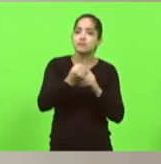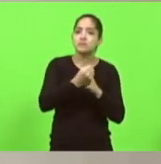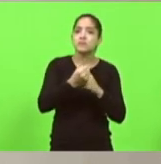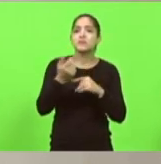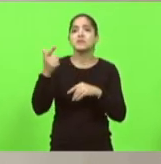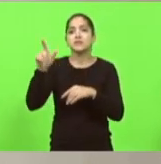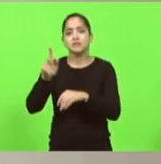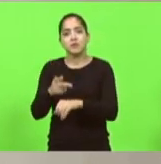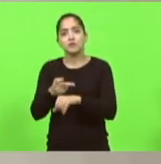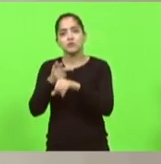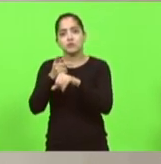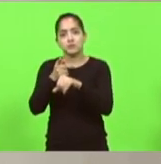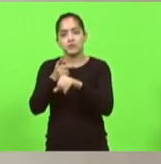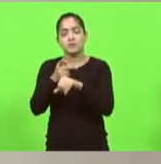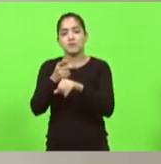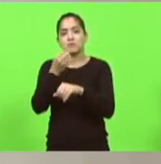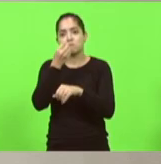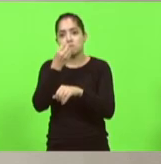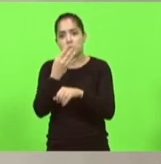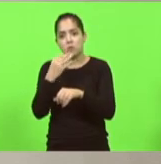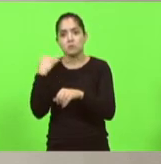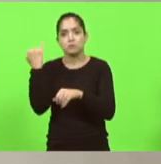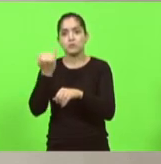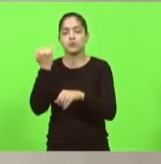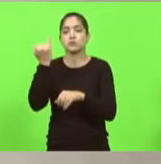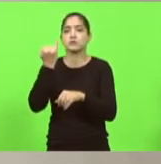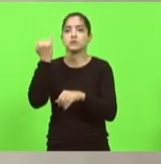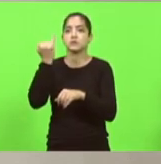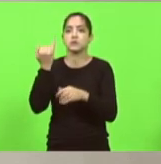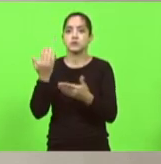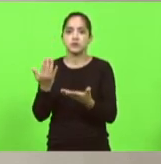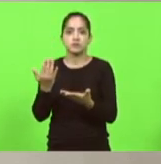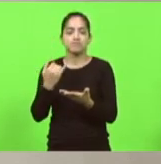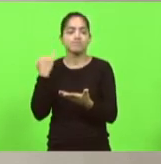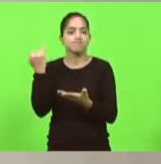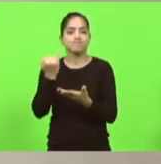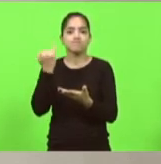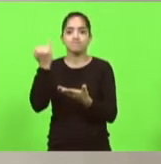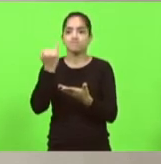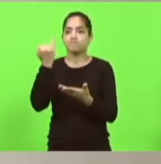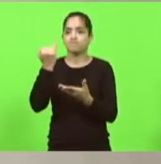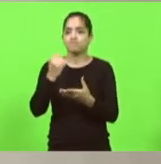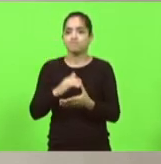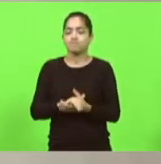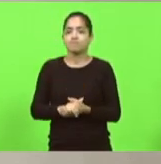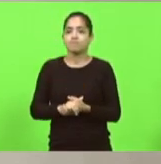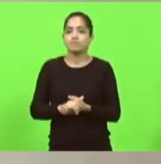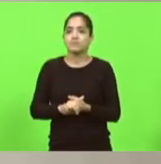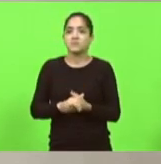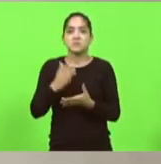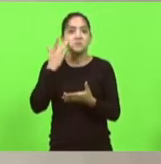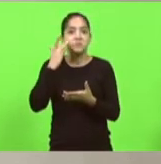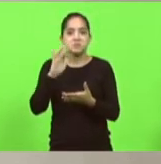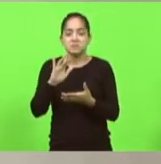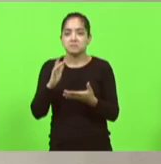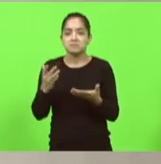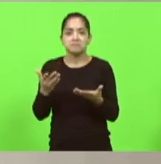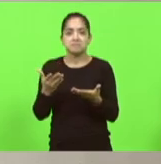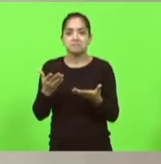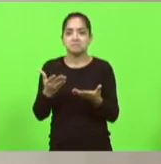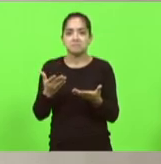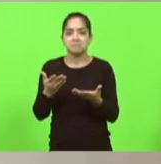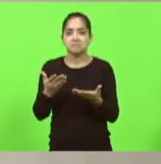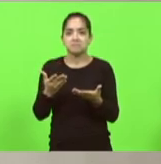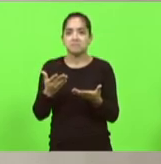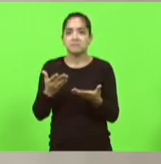da Inovare, que é um prêmio, deputado Ivan, muito importante, muito importante. Eu não sabia de